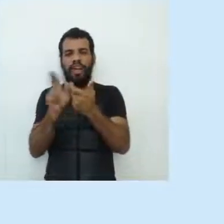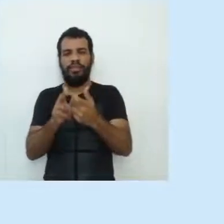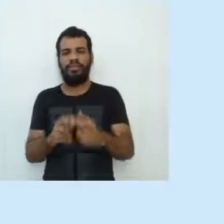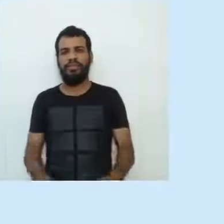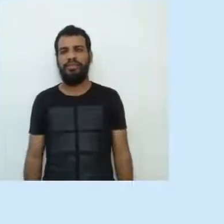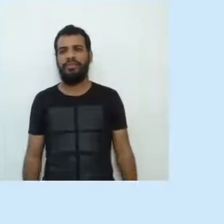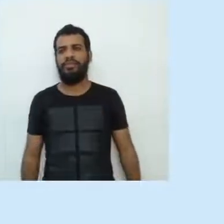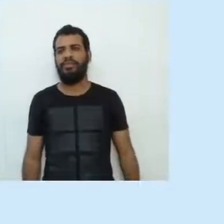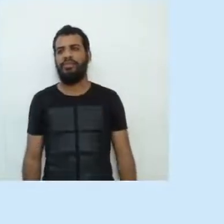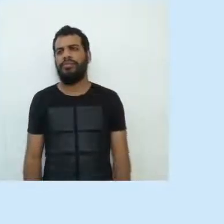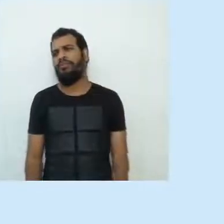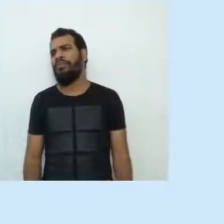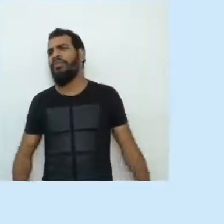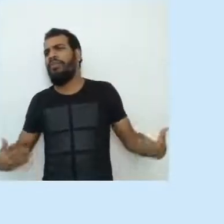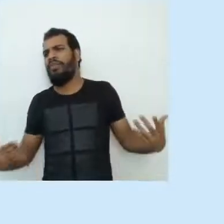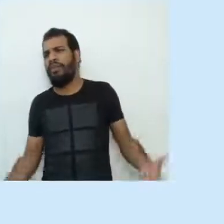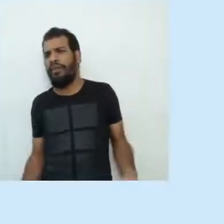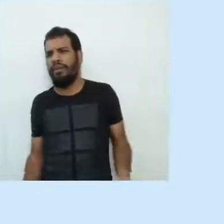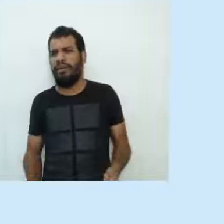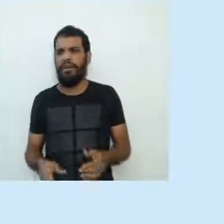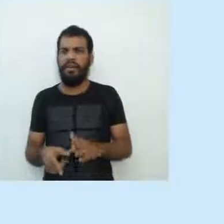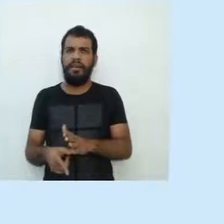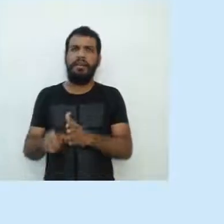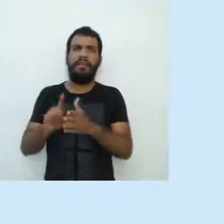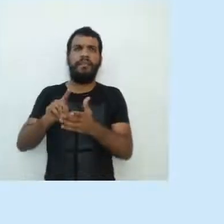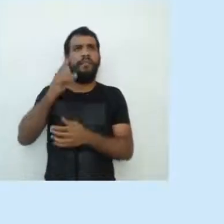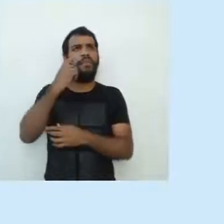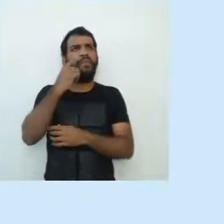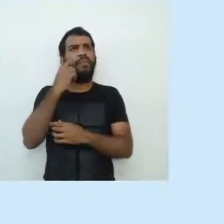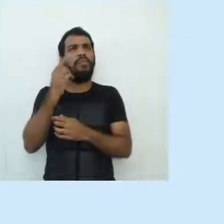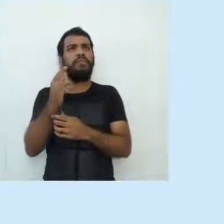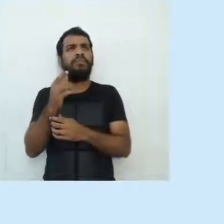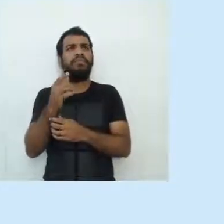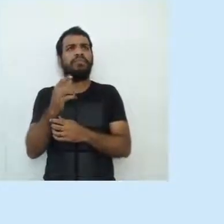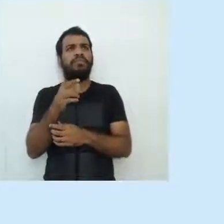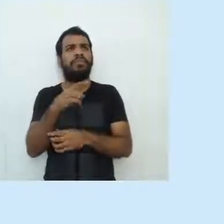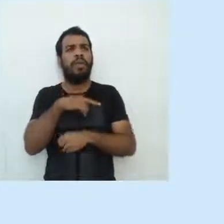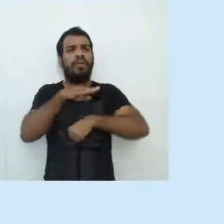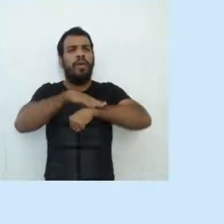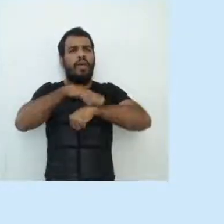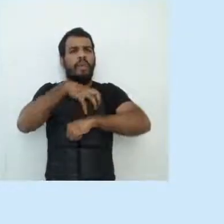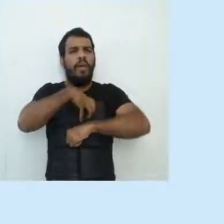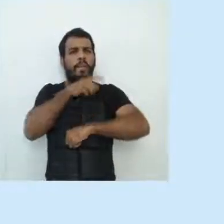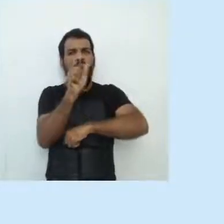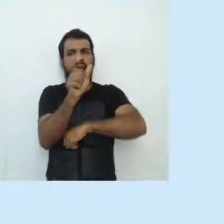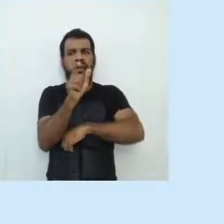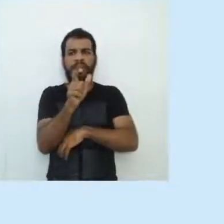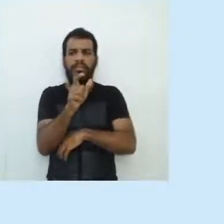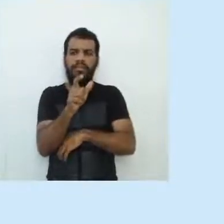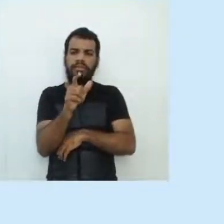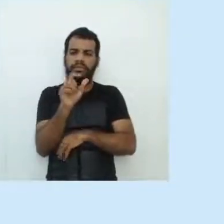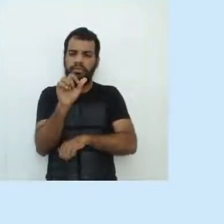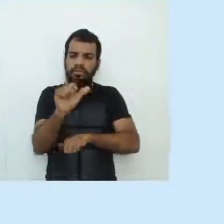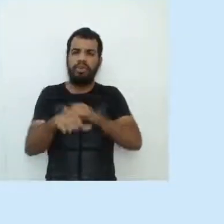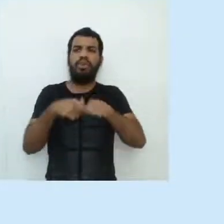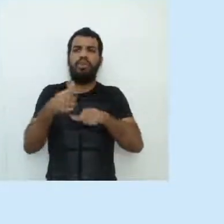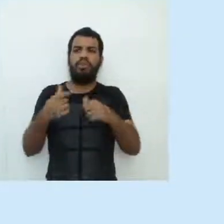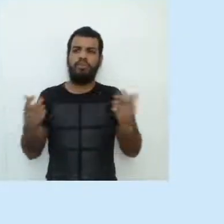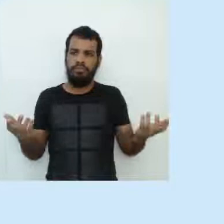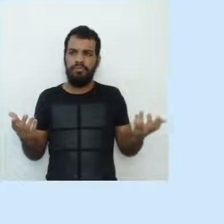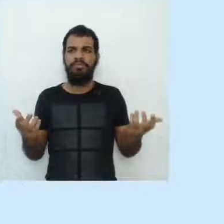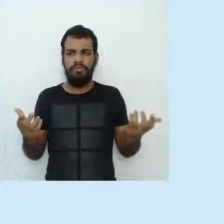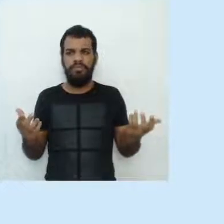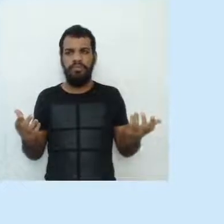perguntar, ué, mas se tiver precedendo, por exemplo, um advérbio, a gente tornou o advérbio um substantivo.